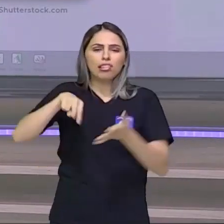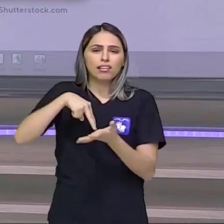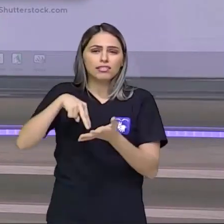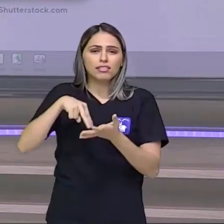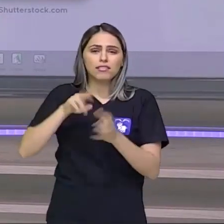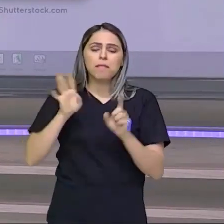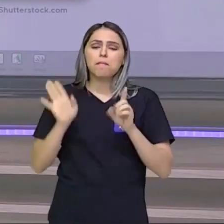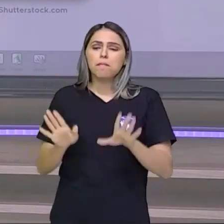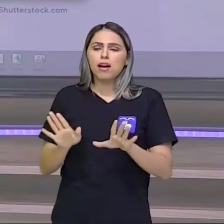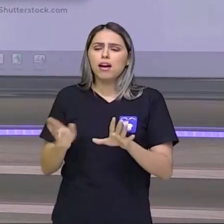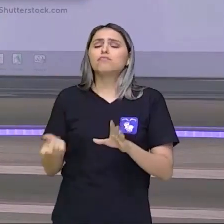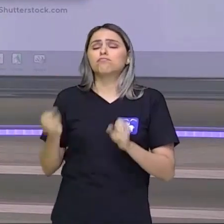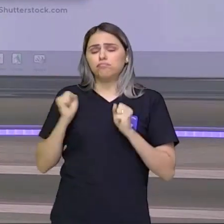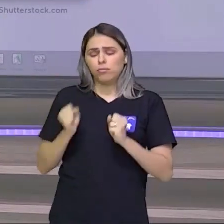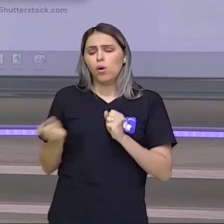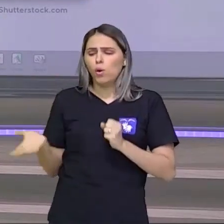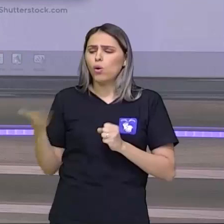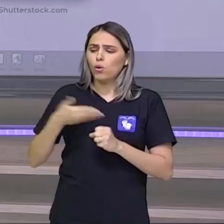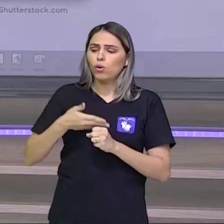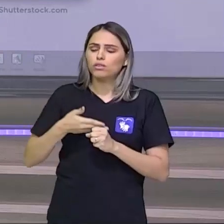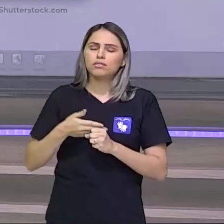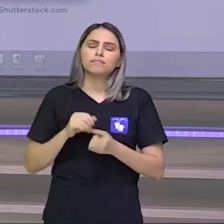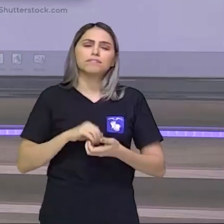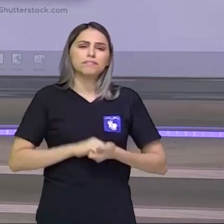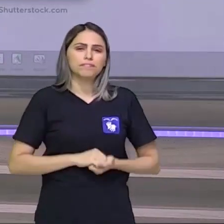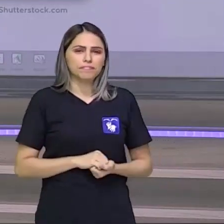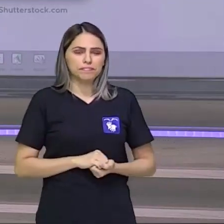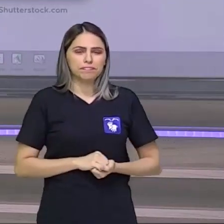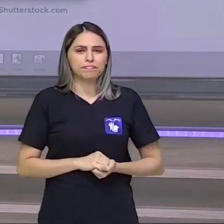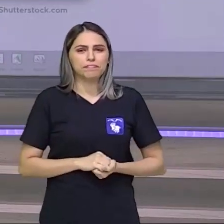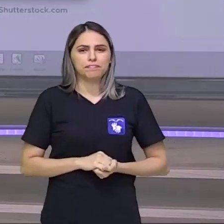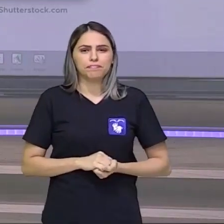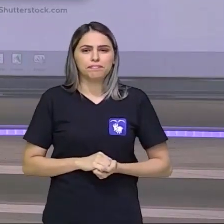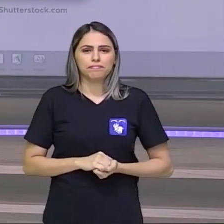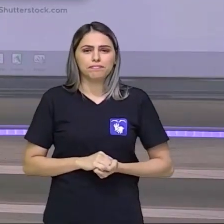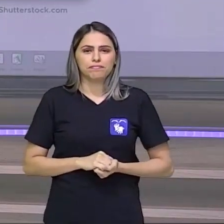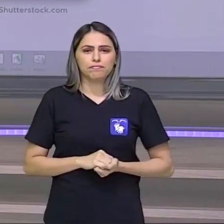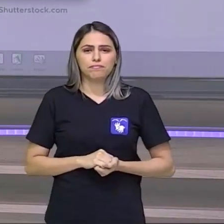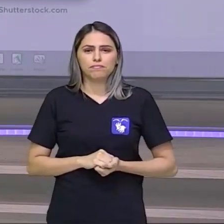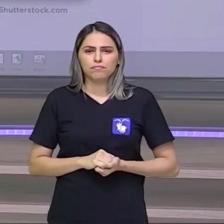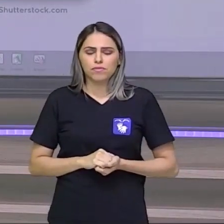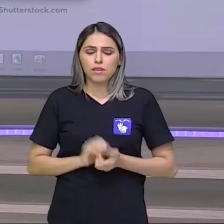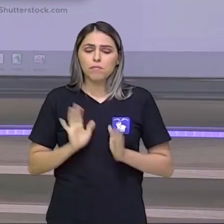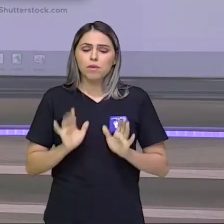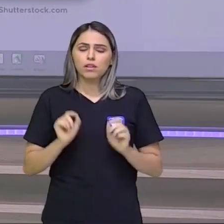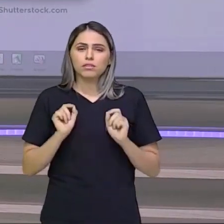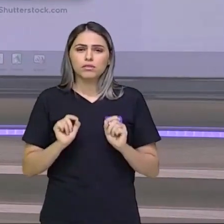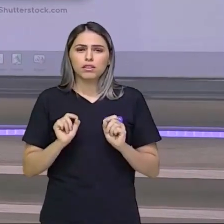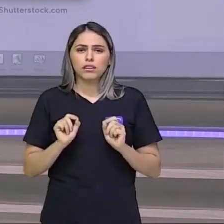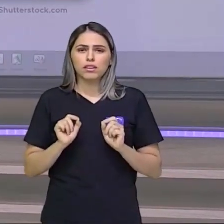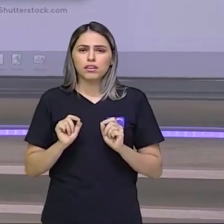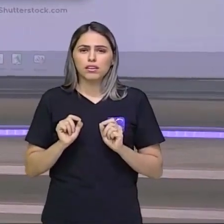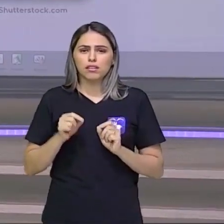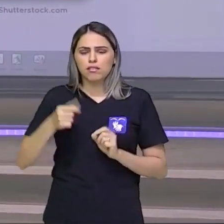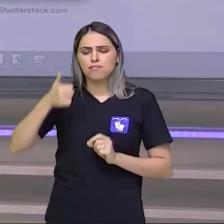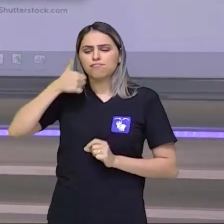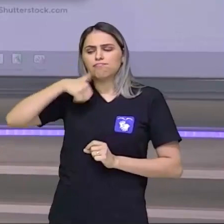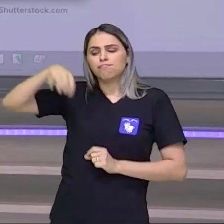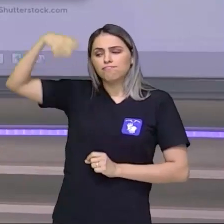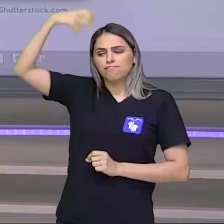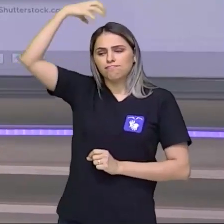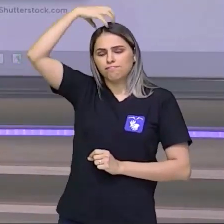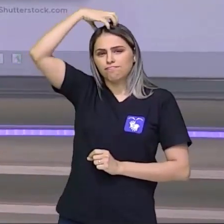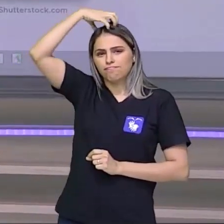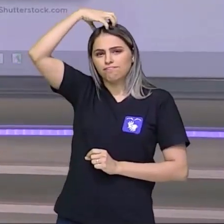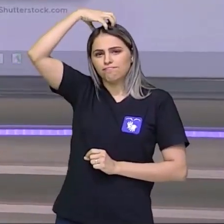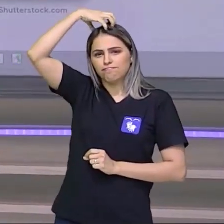ela permitiu que a dona cigarra, ela pudesse entrar no formigueiro. Mas só que nessa hora estava passando a rainha das